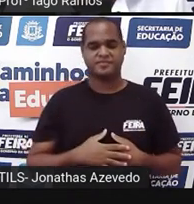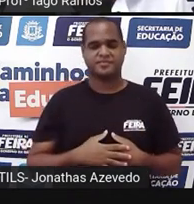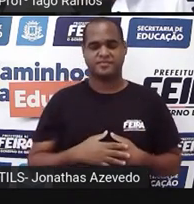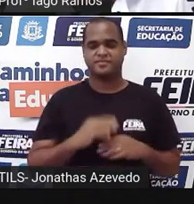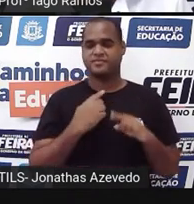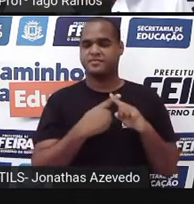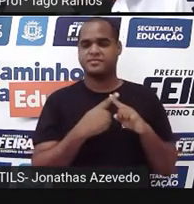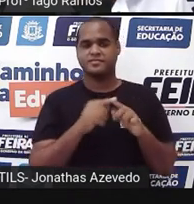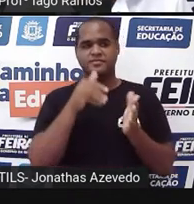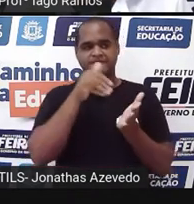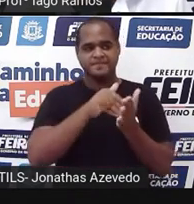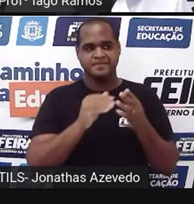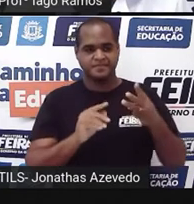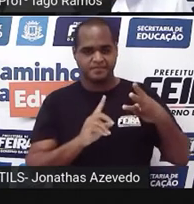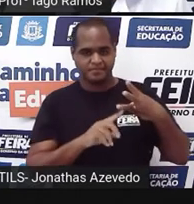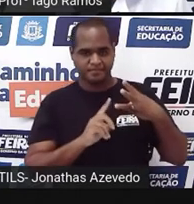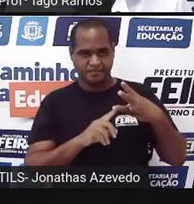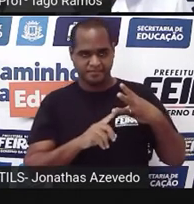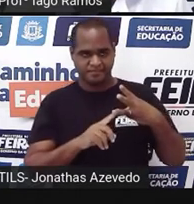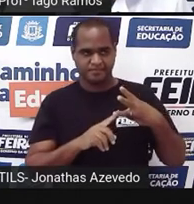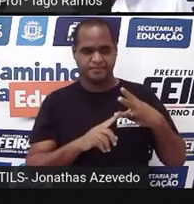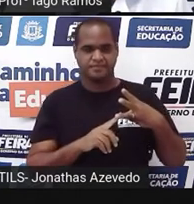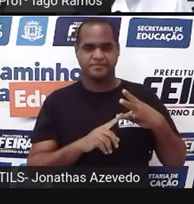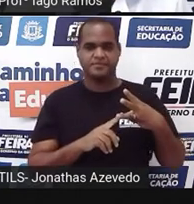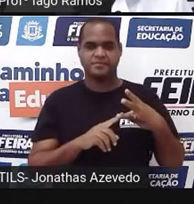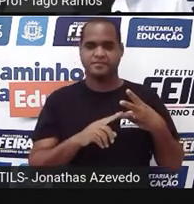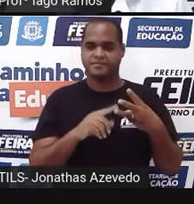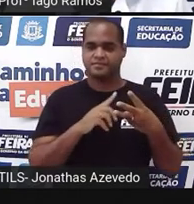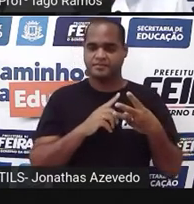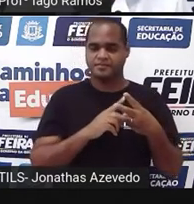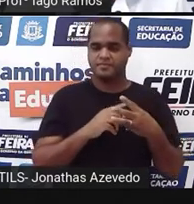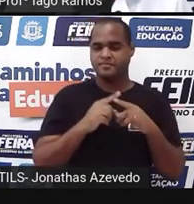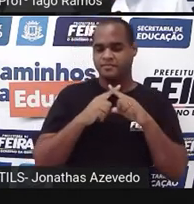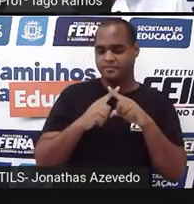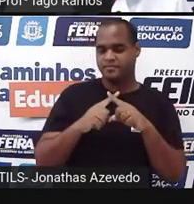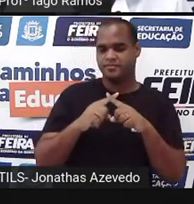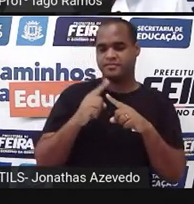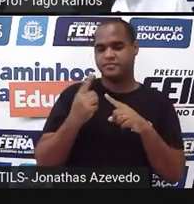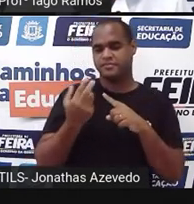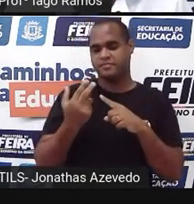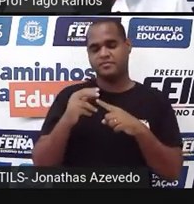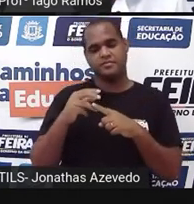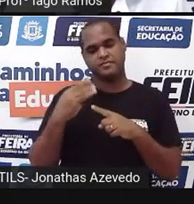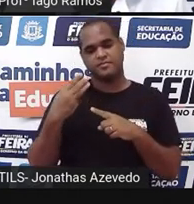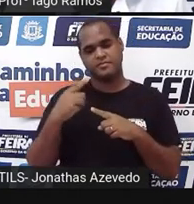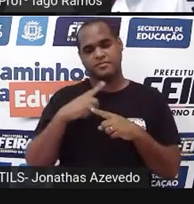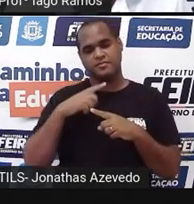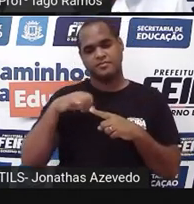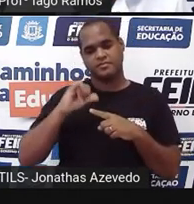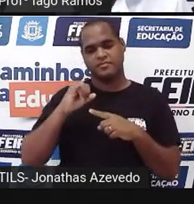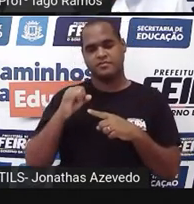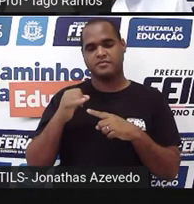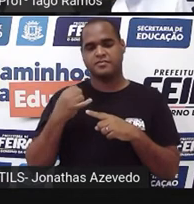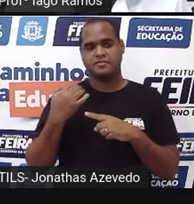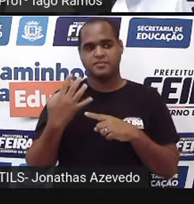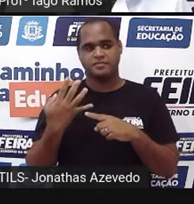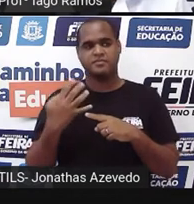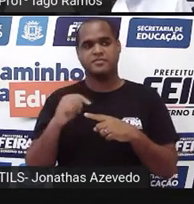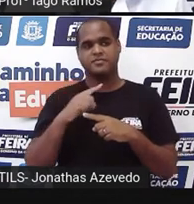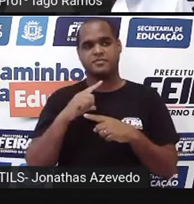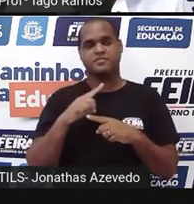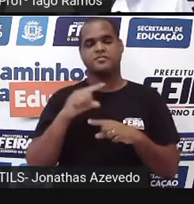o que vai funcionar é o último aqui ó x = 3 e y = 4 porque 12x